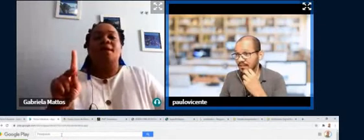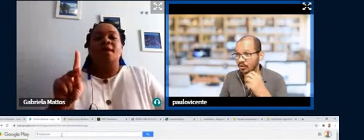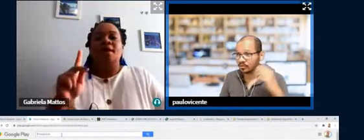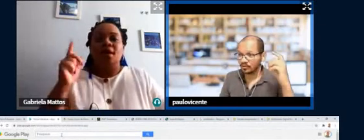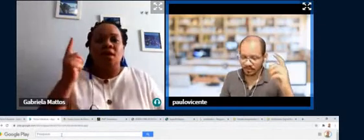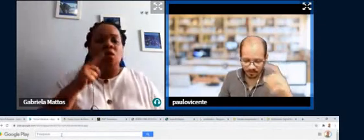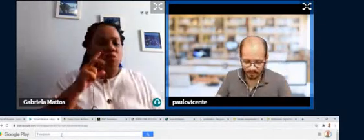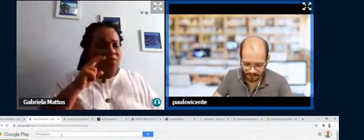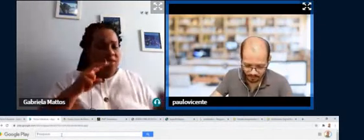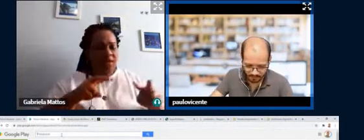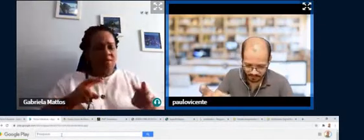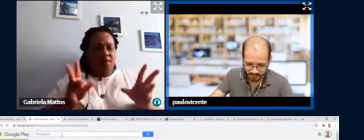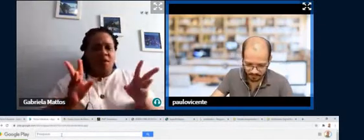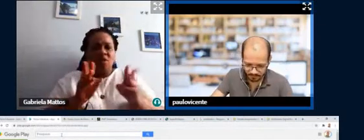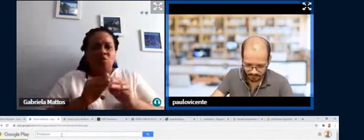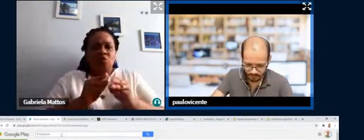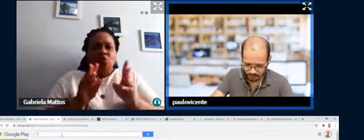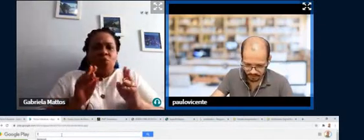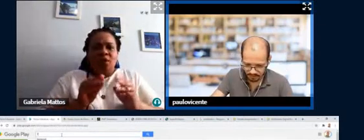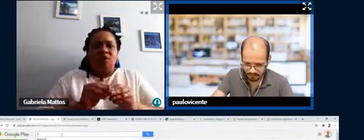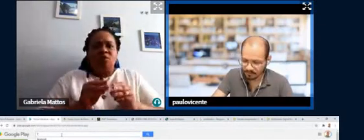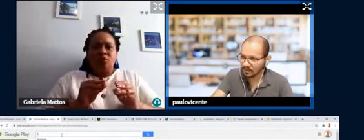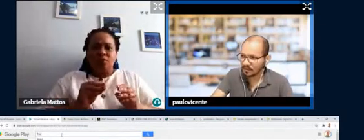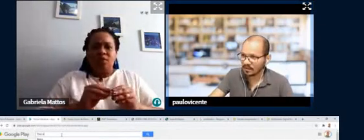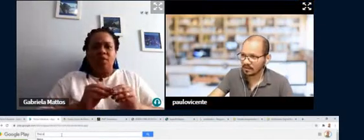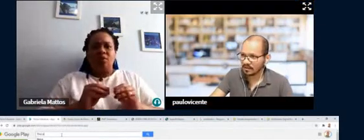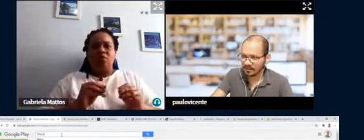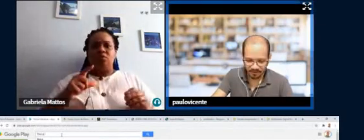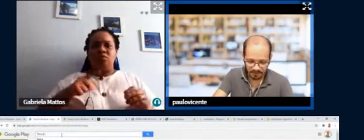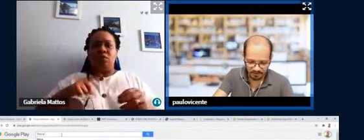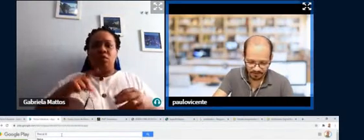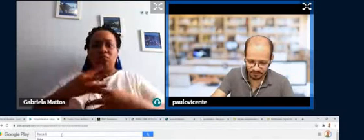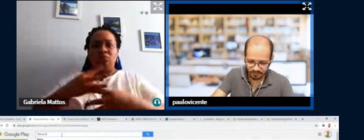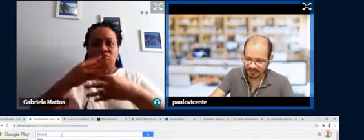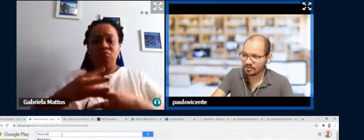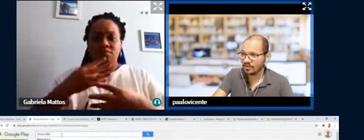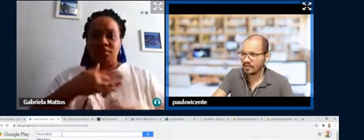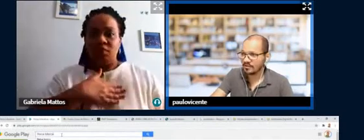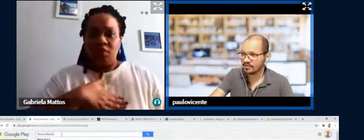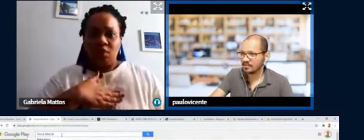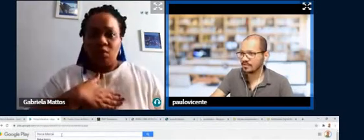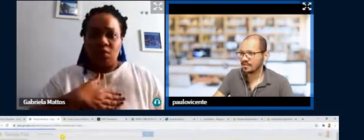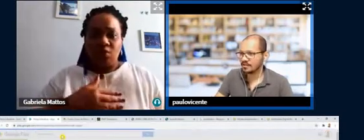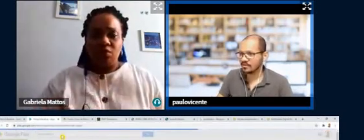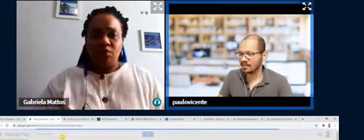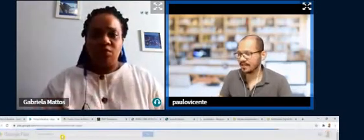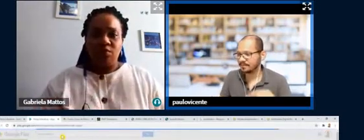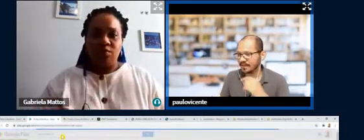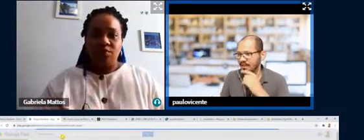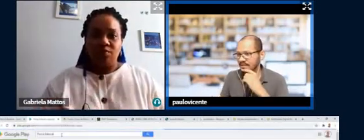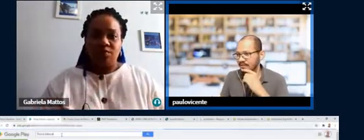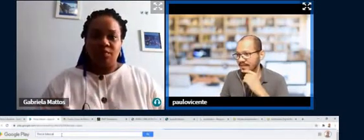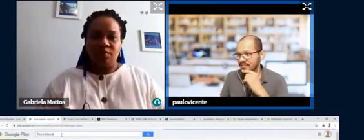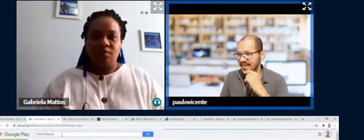resumos. Tem um outro que eu recomendo, não é meu, mas eu gosto dele, e não tem essa de concorrência. Eu acho que você tem que